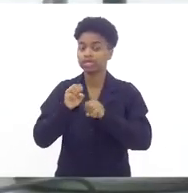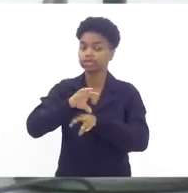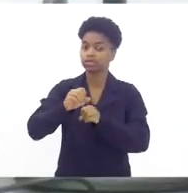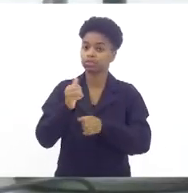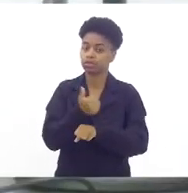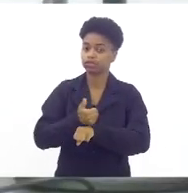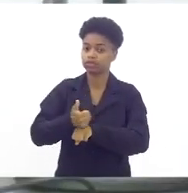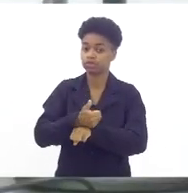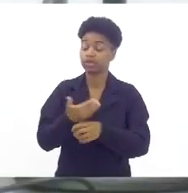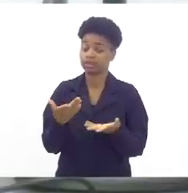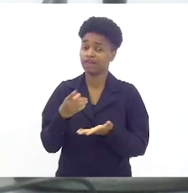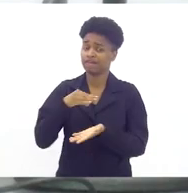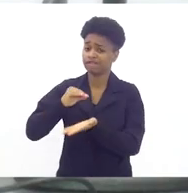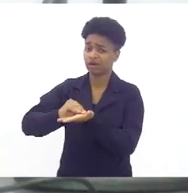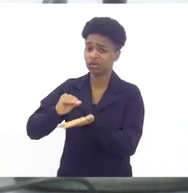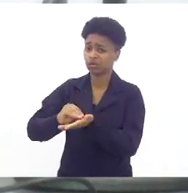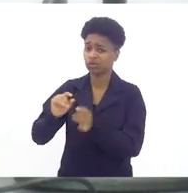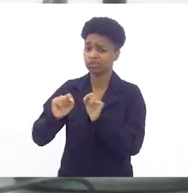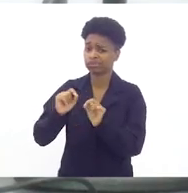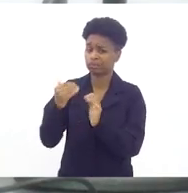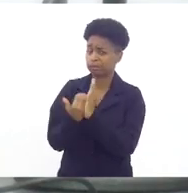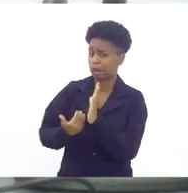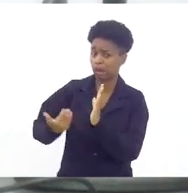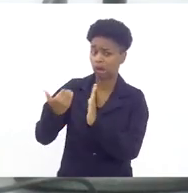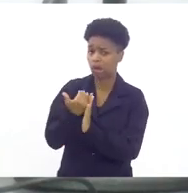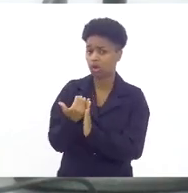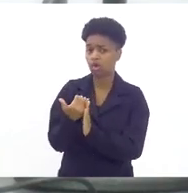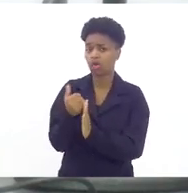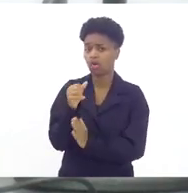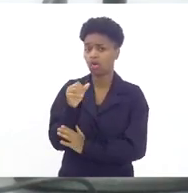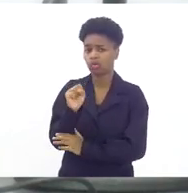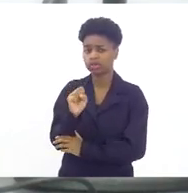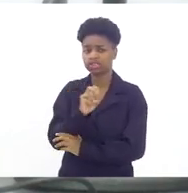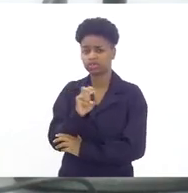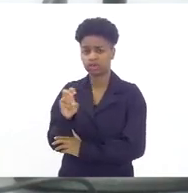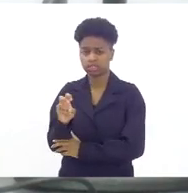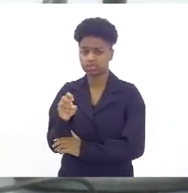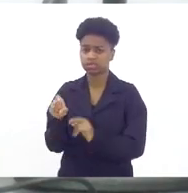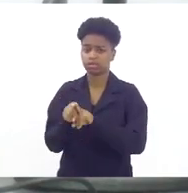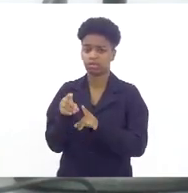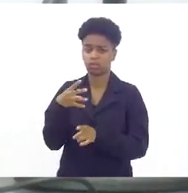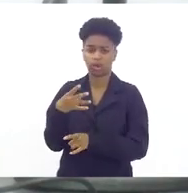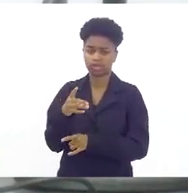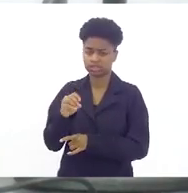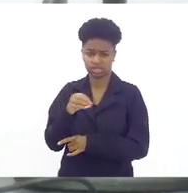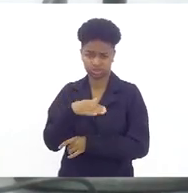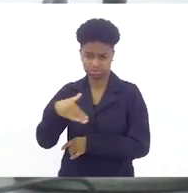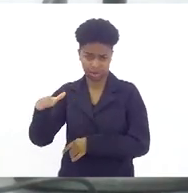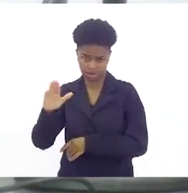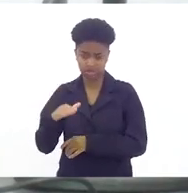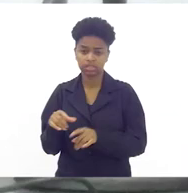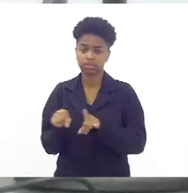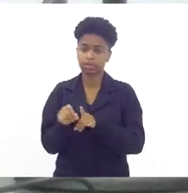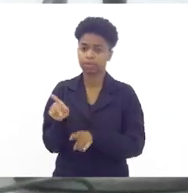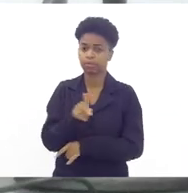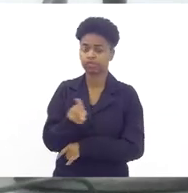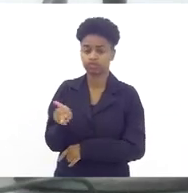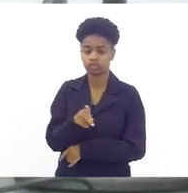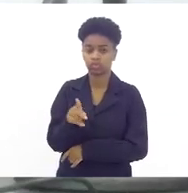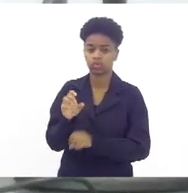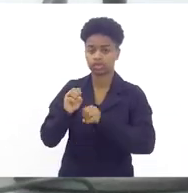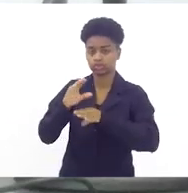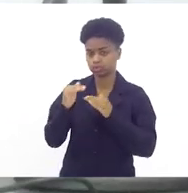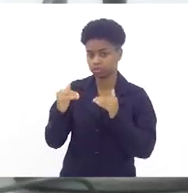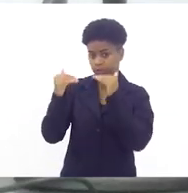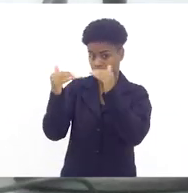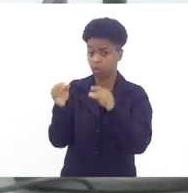vacâncias e mais 855 tirando logicamente os professores do ensino superior que lógico também são importantes